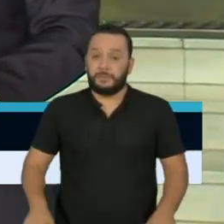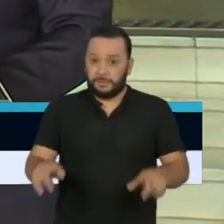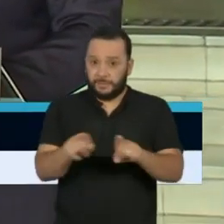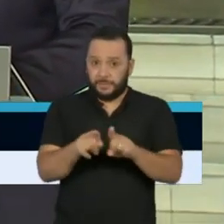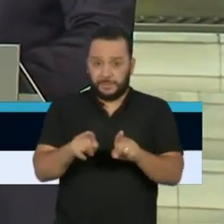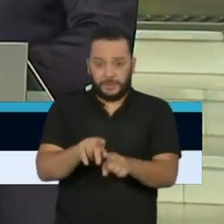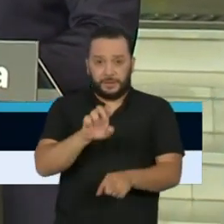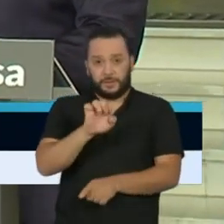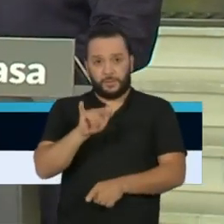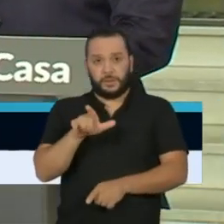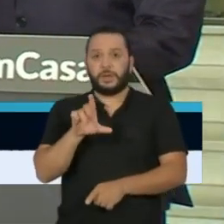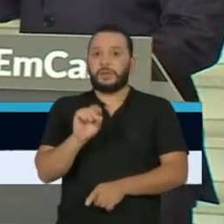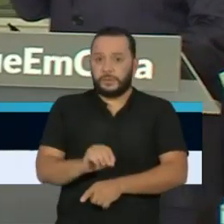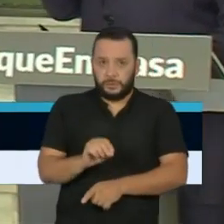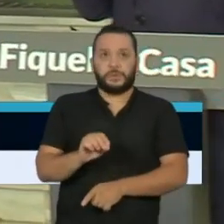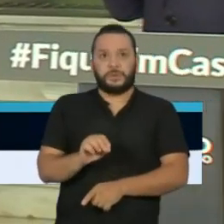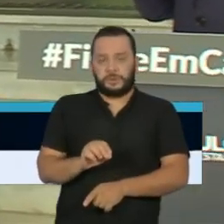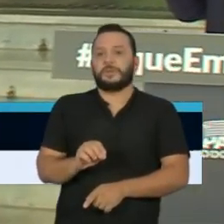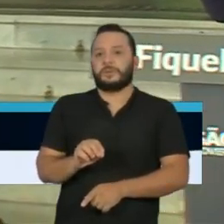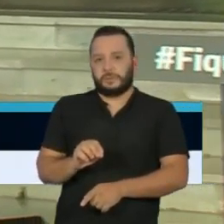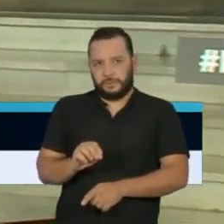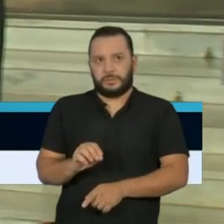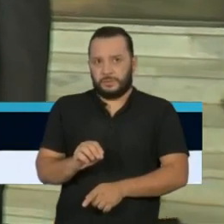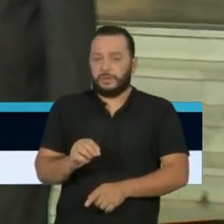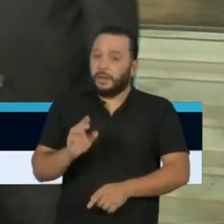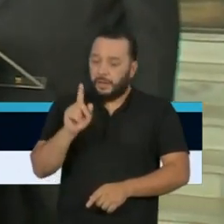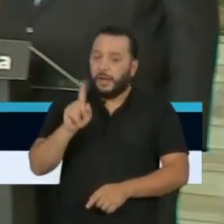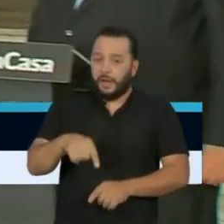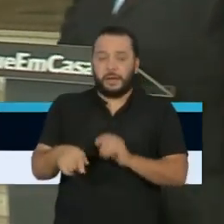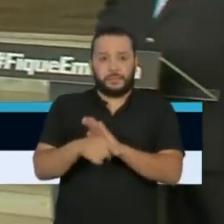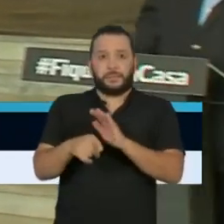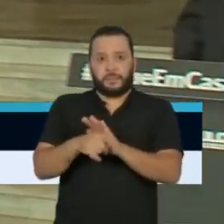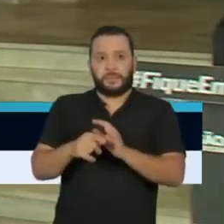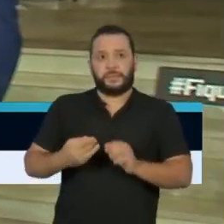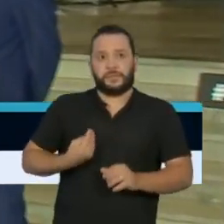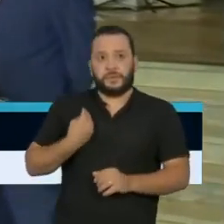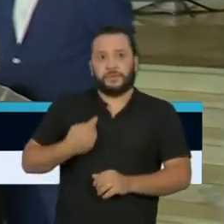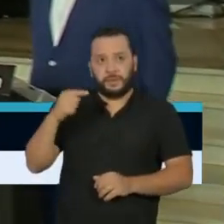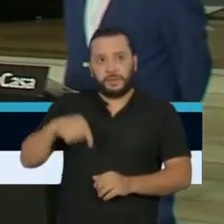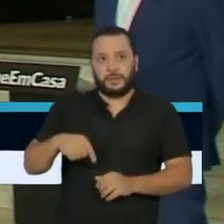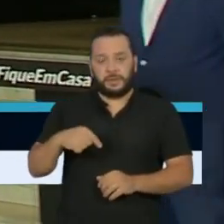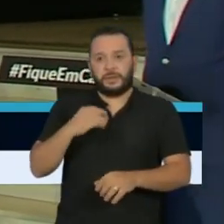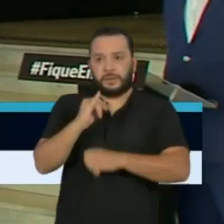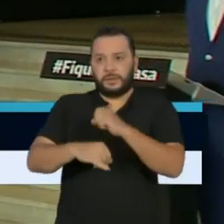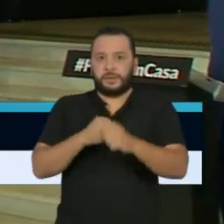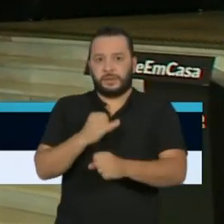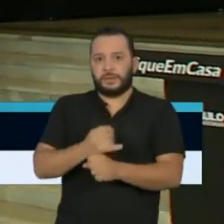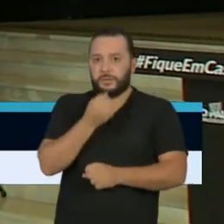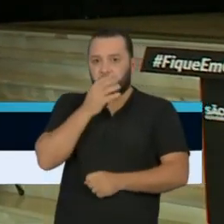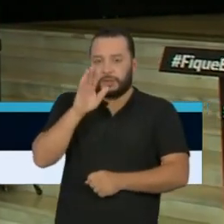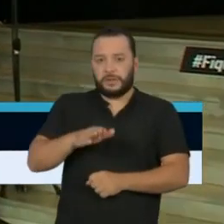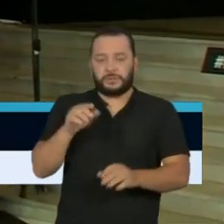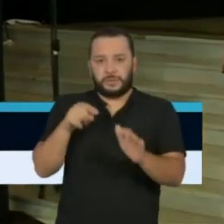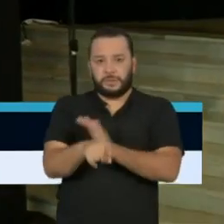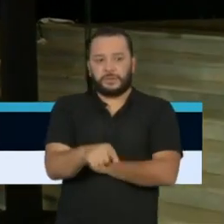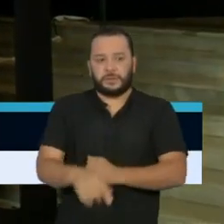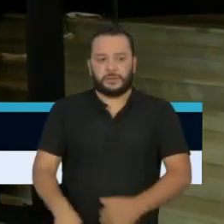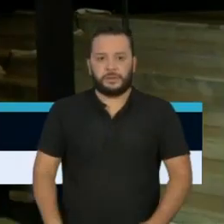agência Reuters. Ele já está aqui em tela e online conosco. Eduardo, boa tarde. Sua pergunta, por